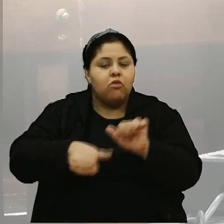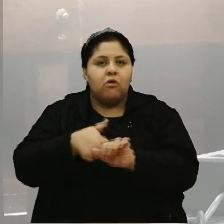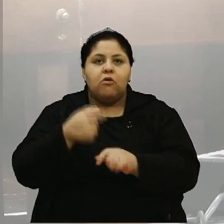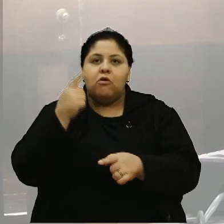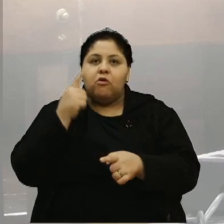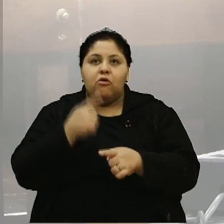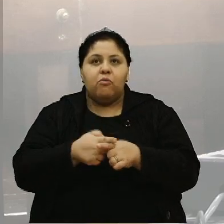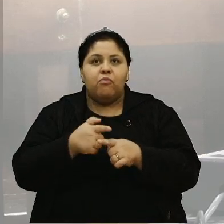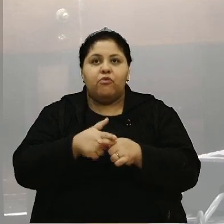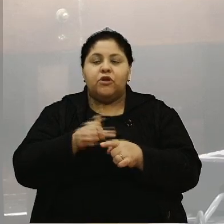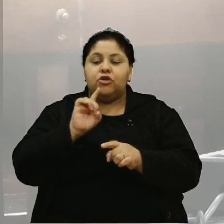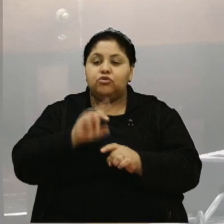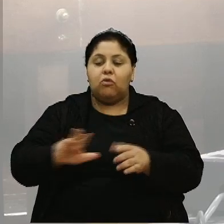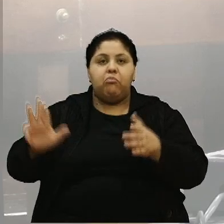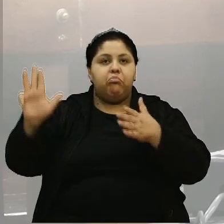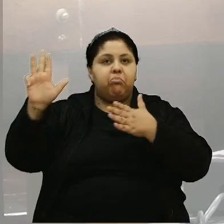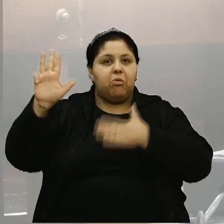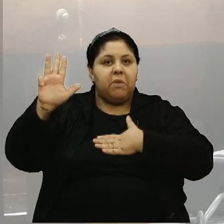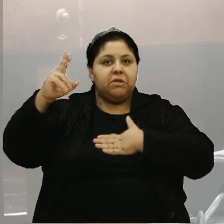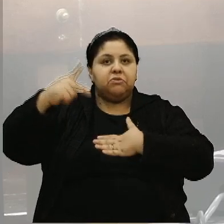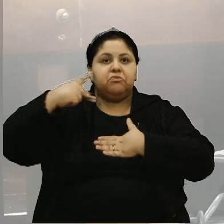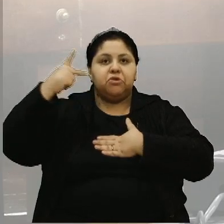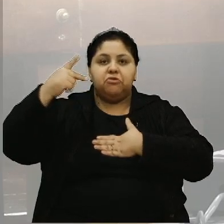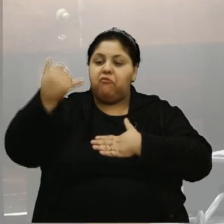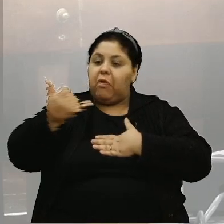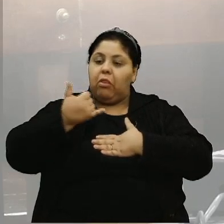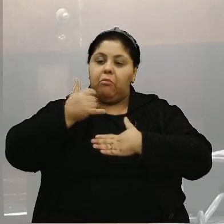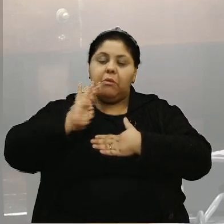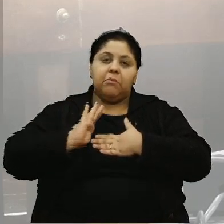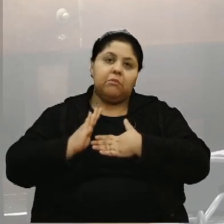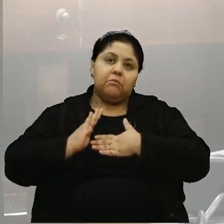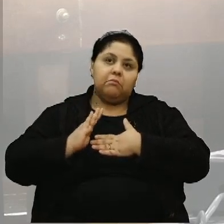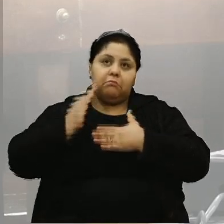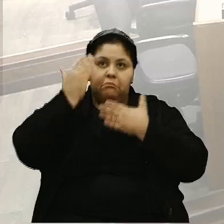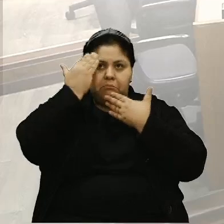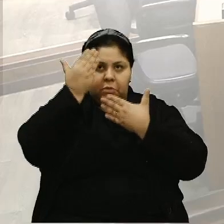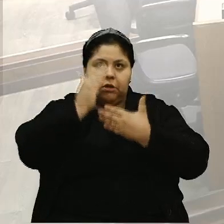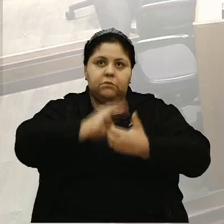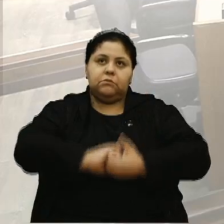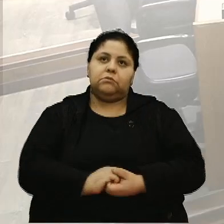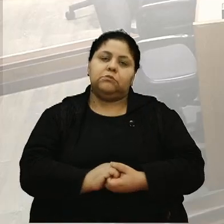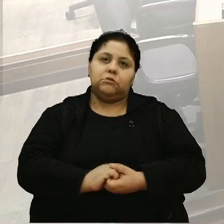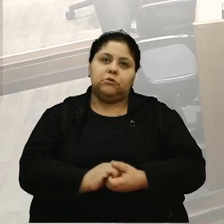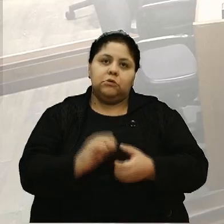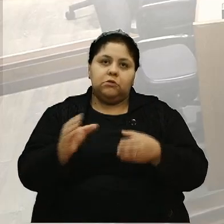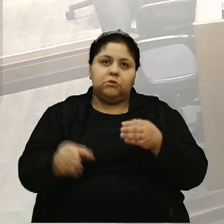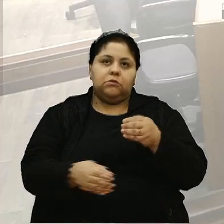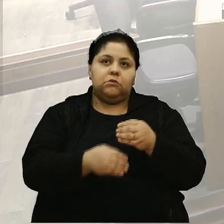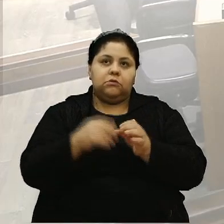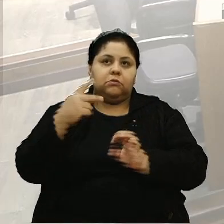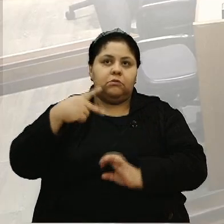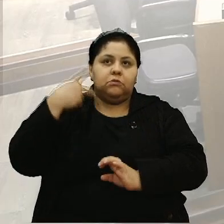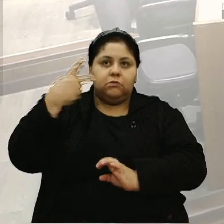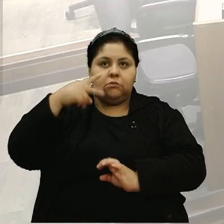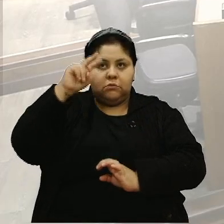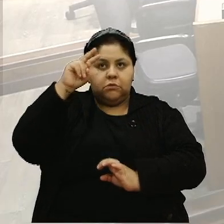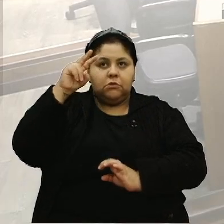de promessa daquele político. Falou bem assim para mim. Obrigado, Pedro. Sua parte,